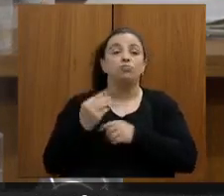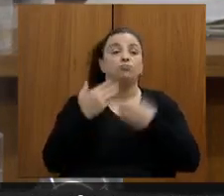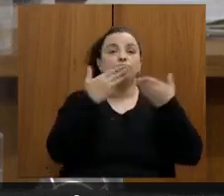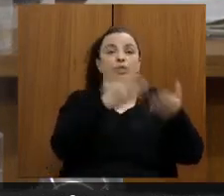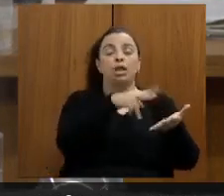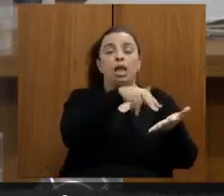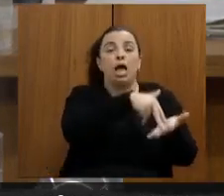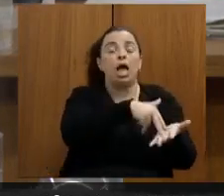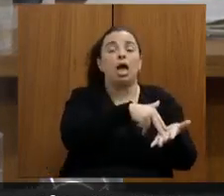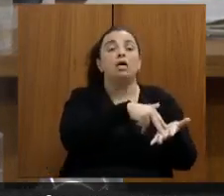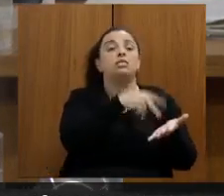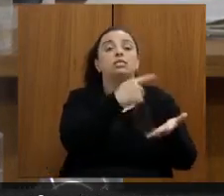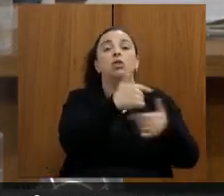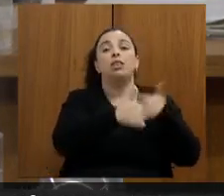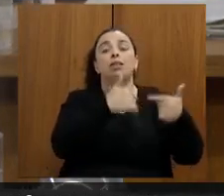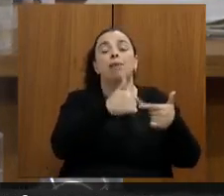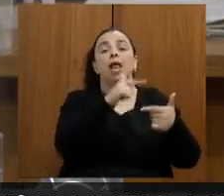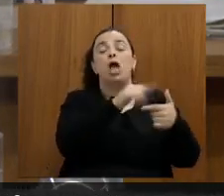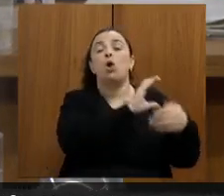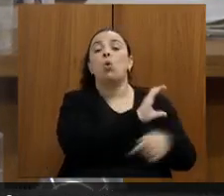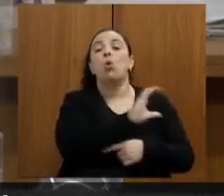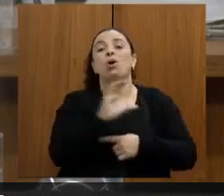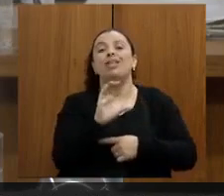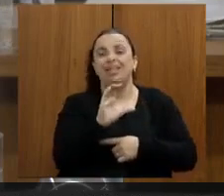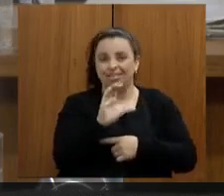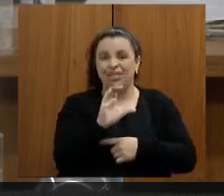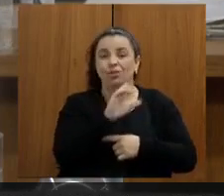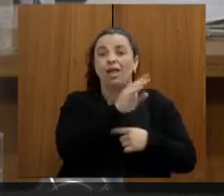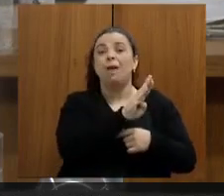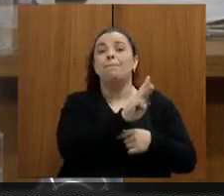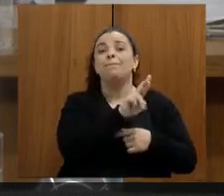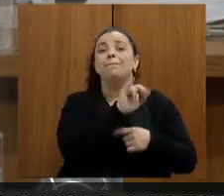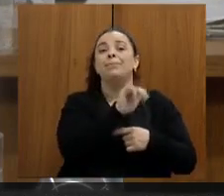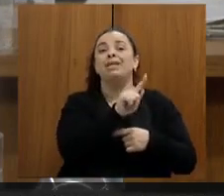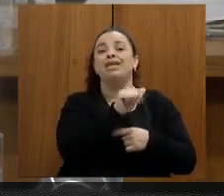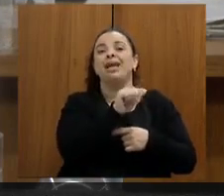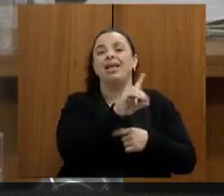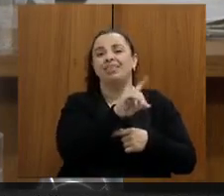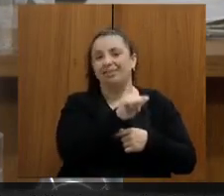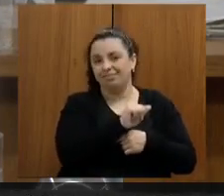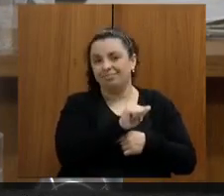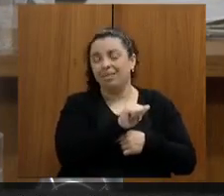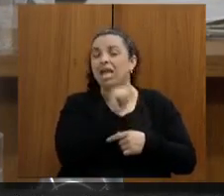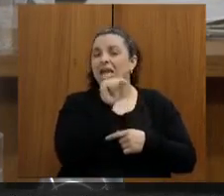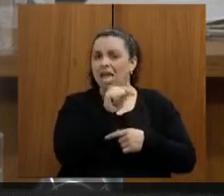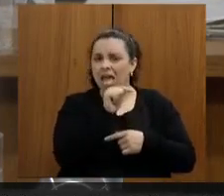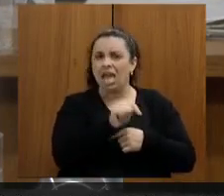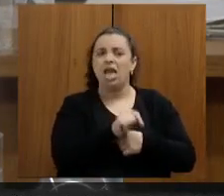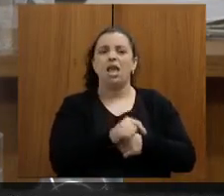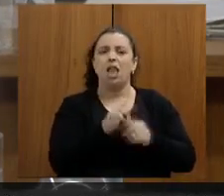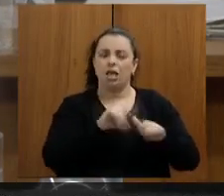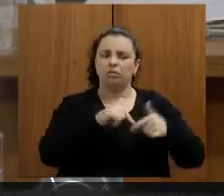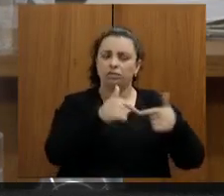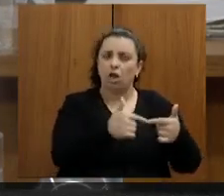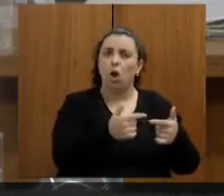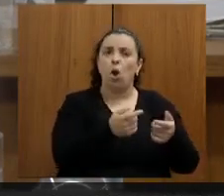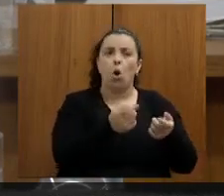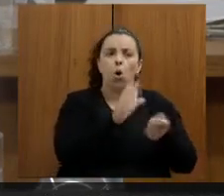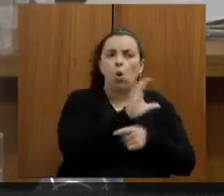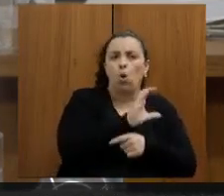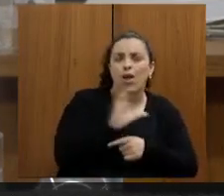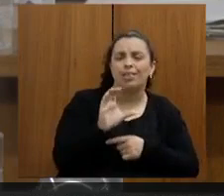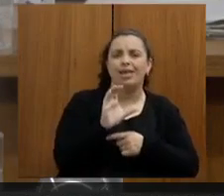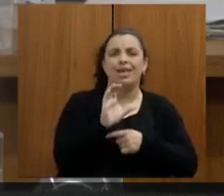de Astolfo Dutra ele fez o treinamento ele faz o acompanhamento ele faz a coordenação e o controle do